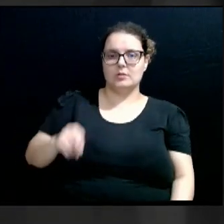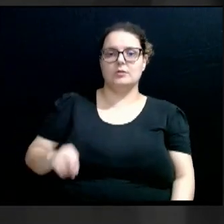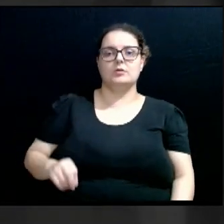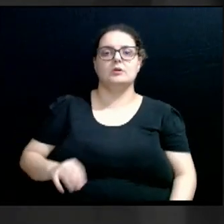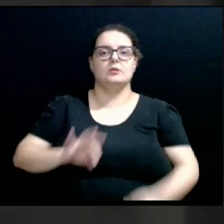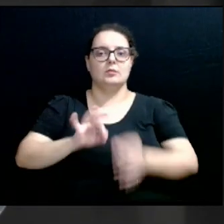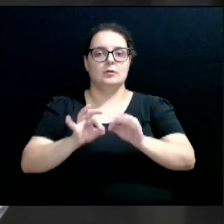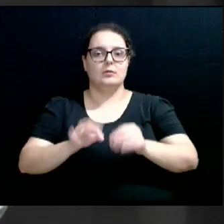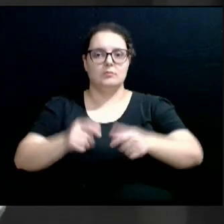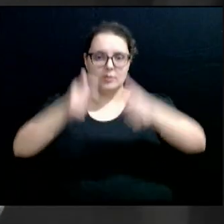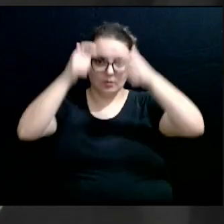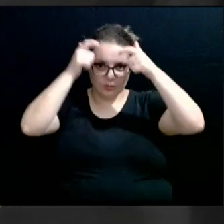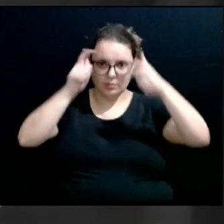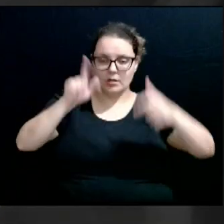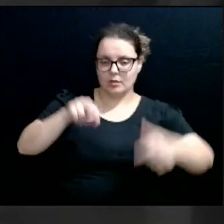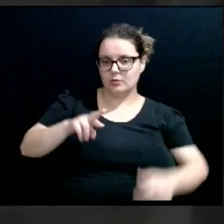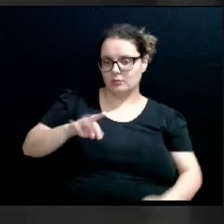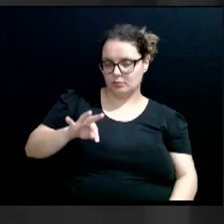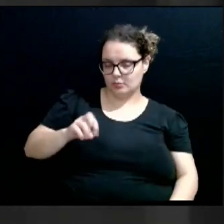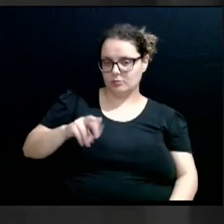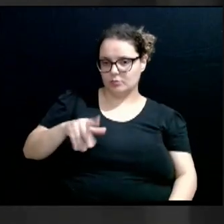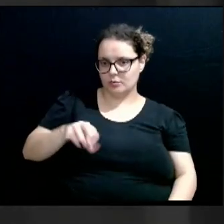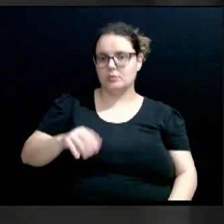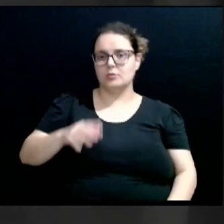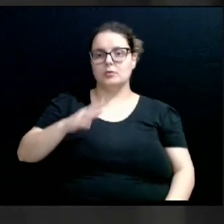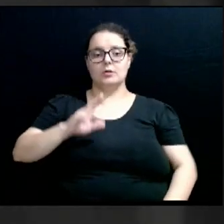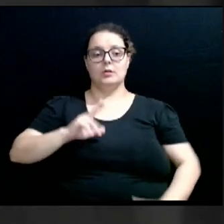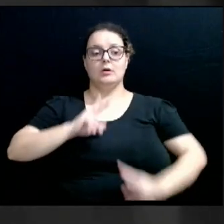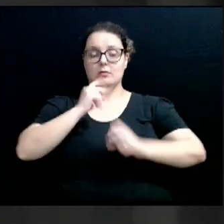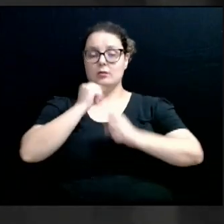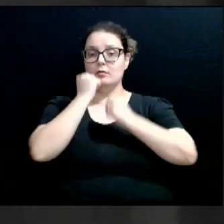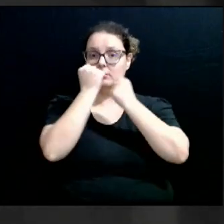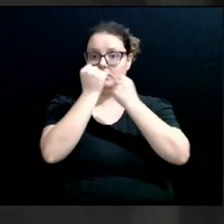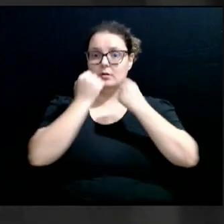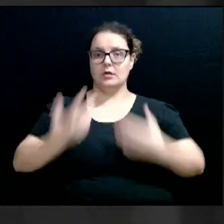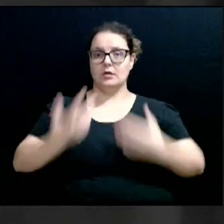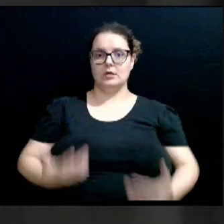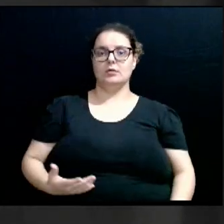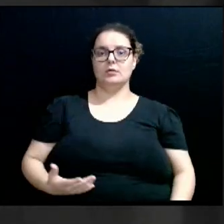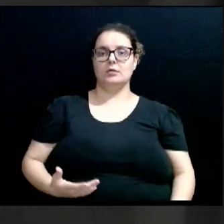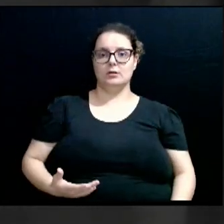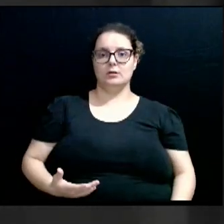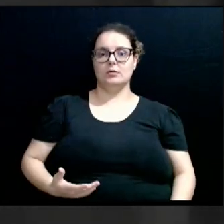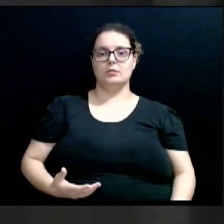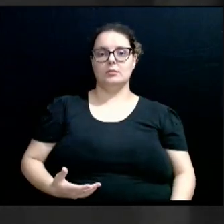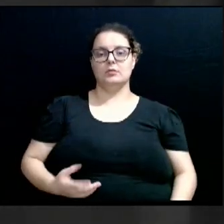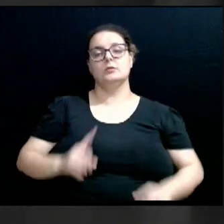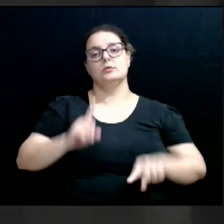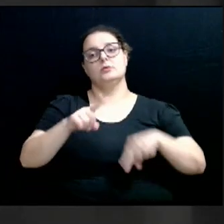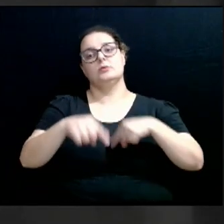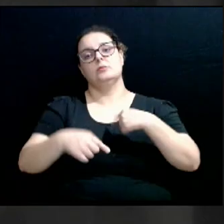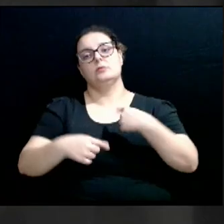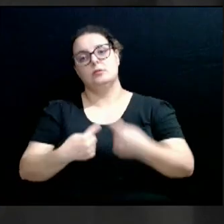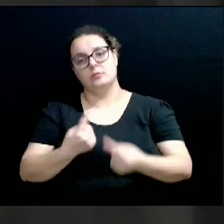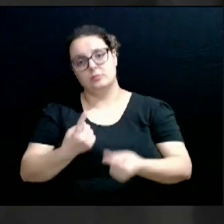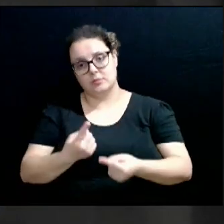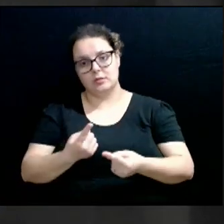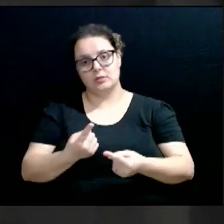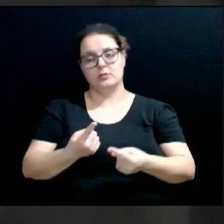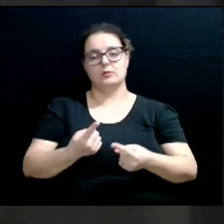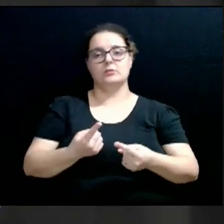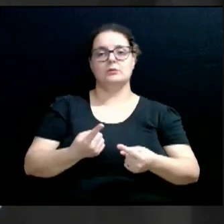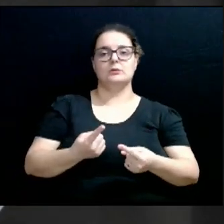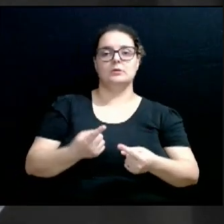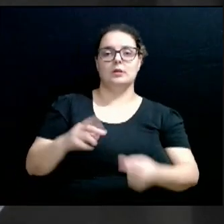ela ganhou fortalecimento e ela ganhou uma outra roupagem quando a gente começa a